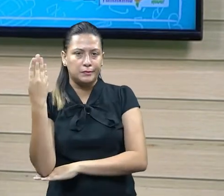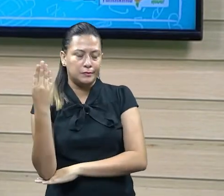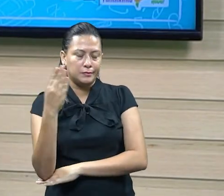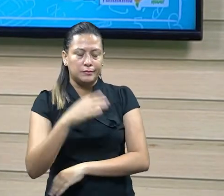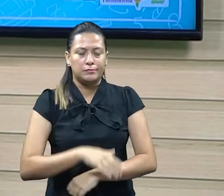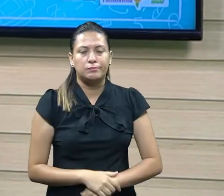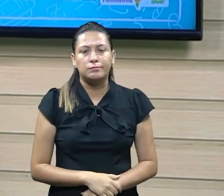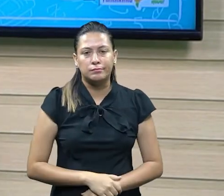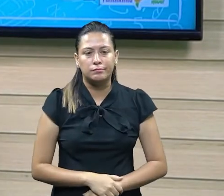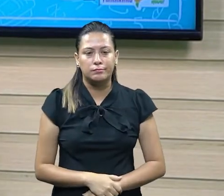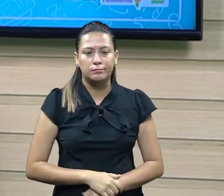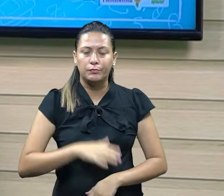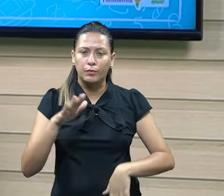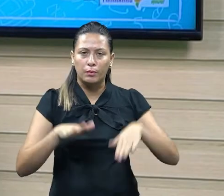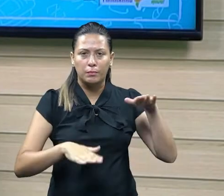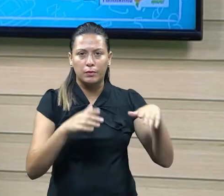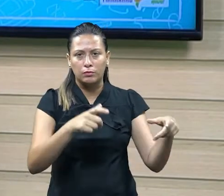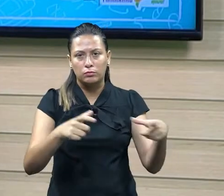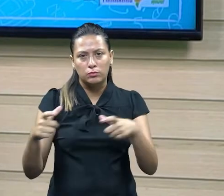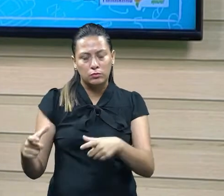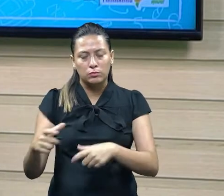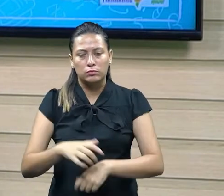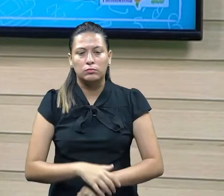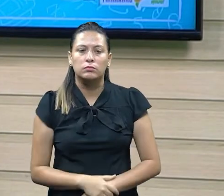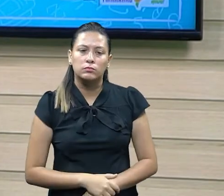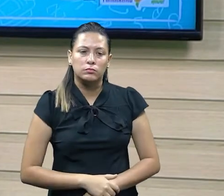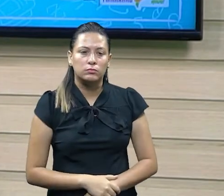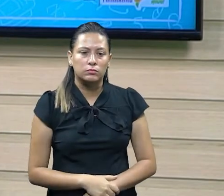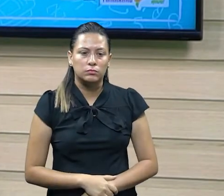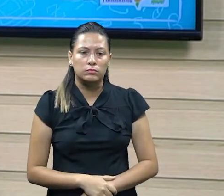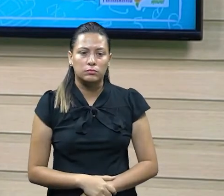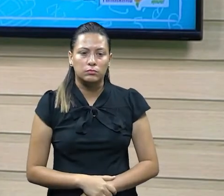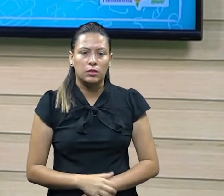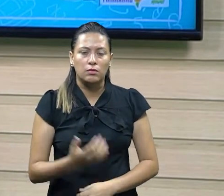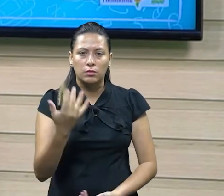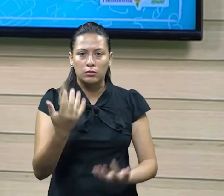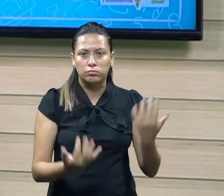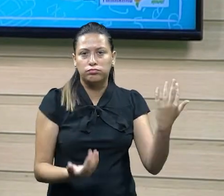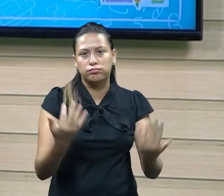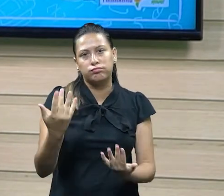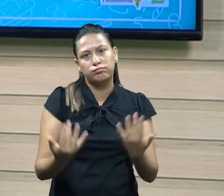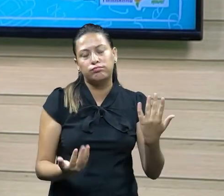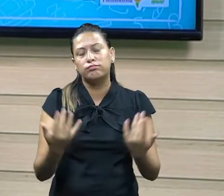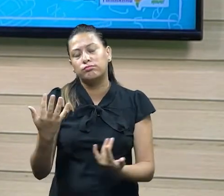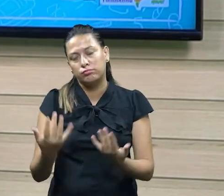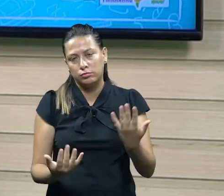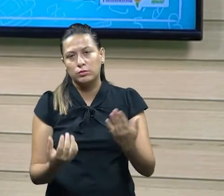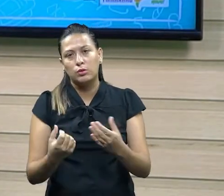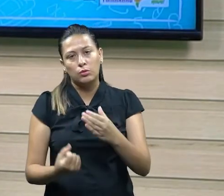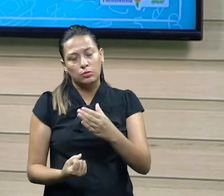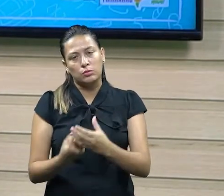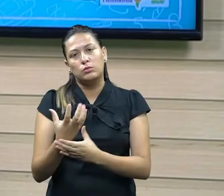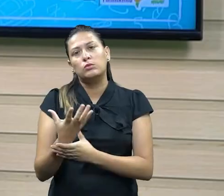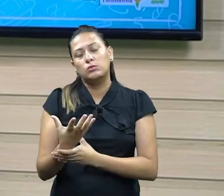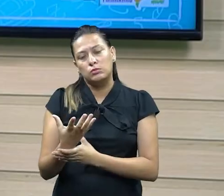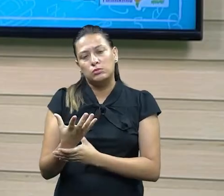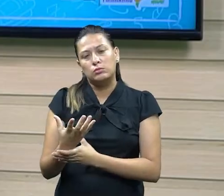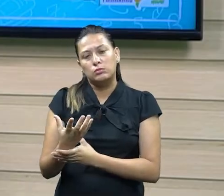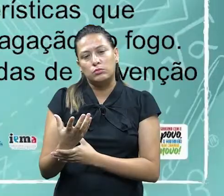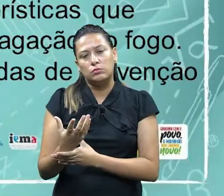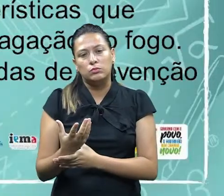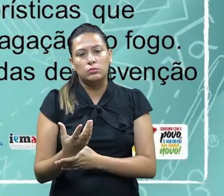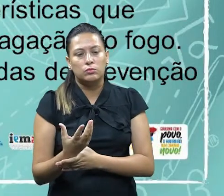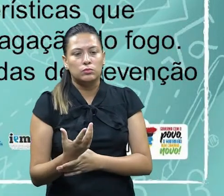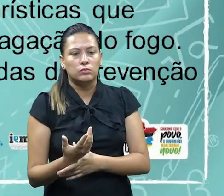local, nós teremos um incêndio de outro tipo, mas gerado por conta de falha da energia